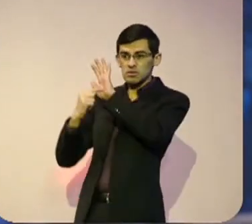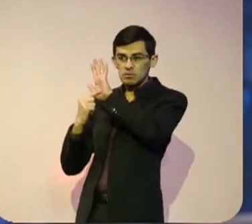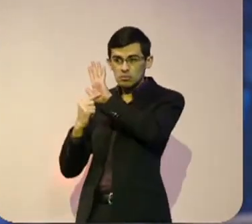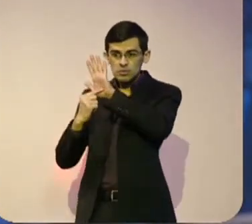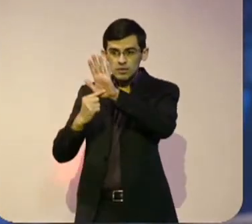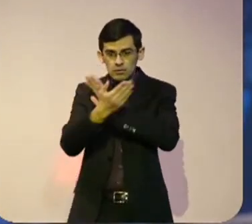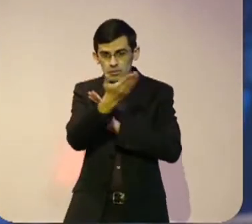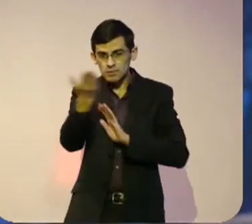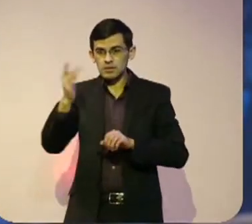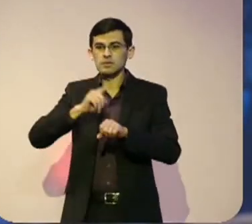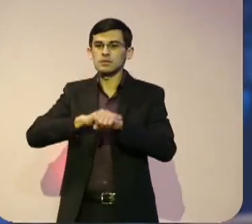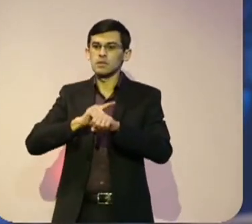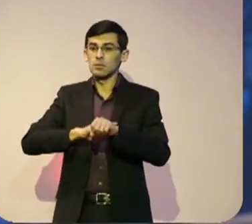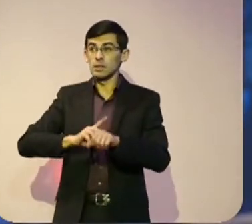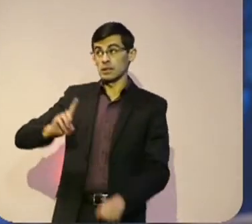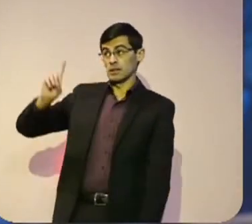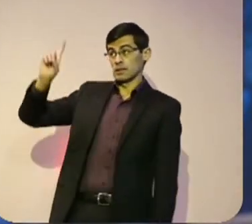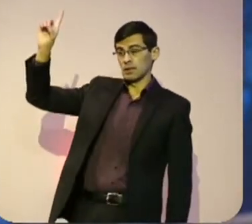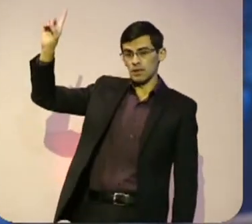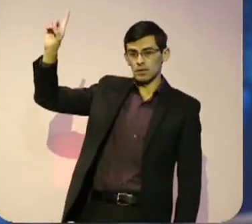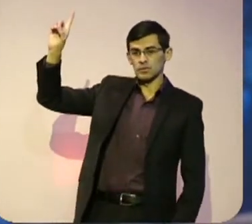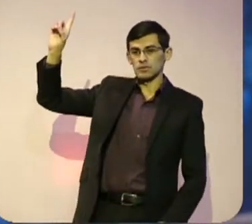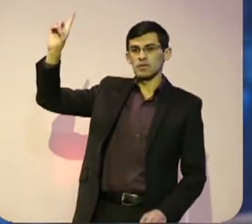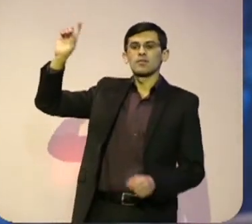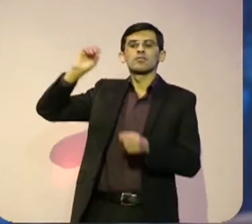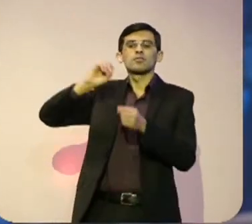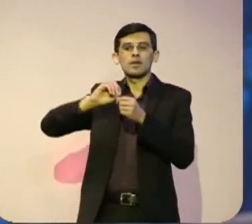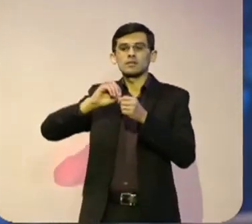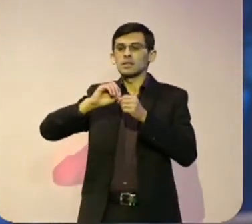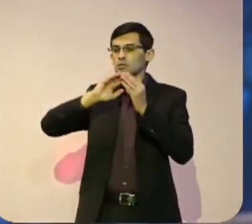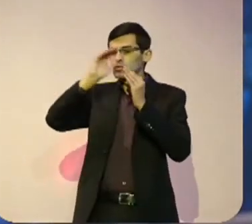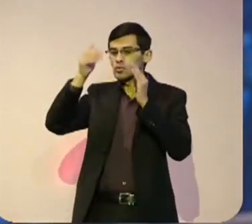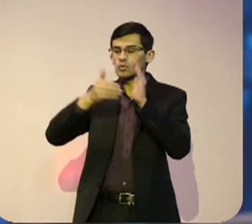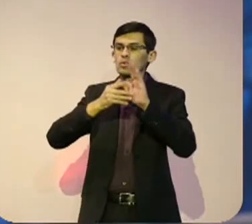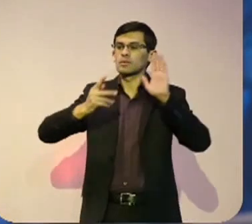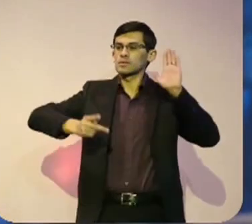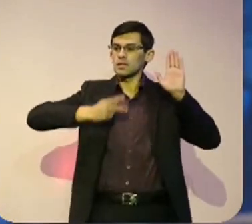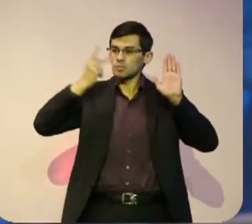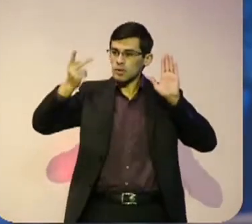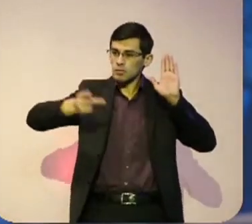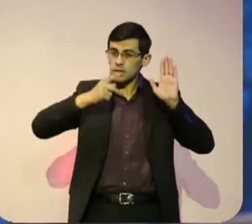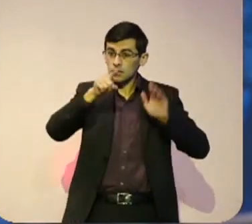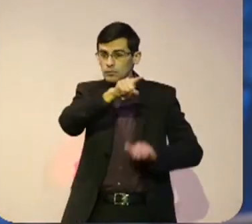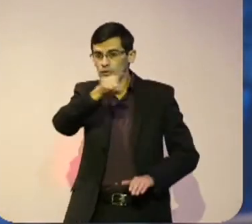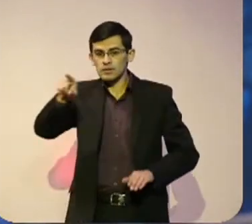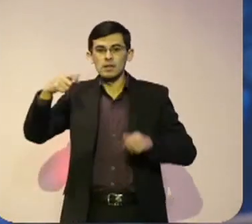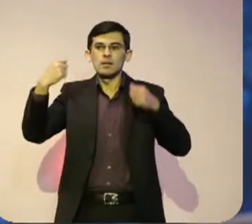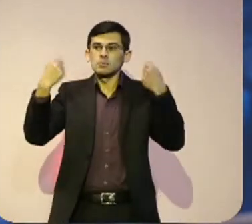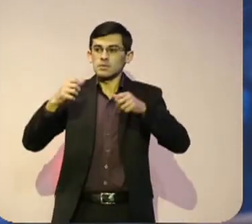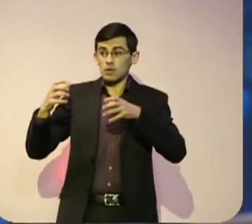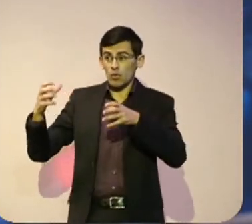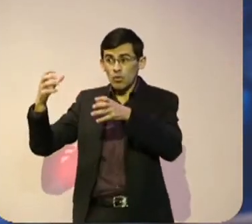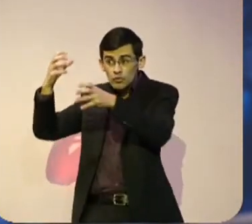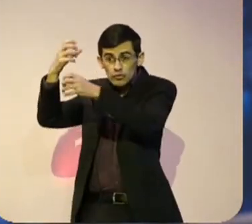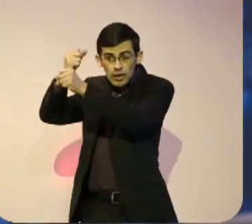tempo, Ele cumprirá as suas promessas. Permanece confiante no